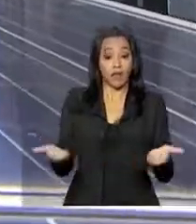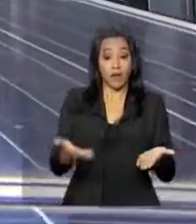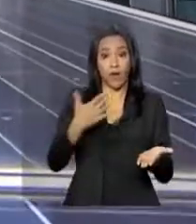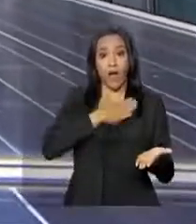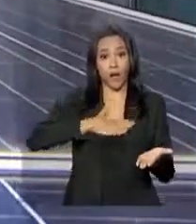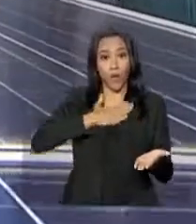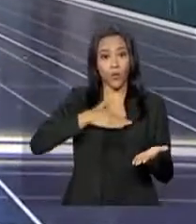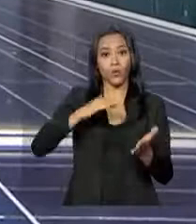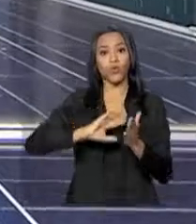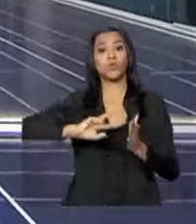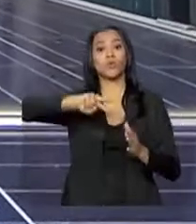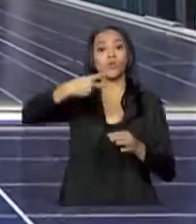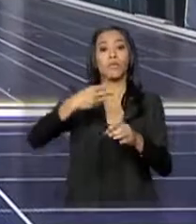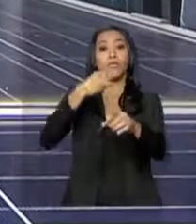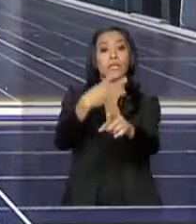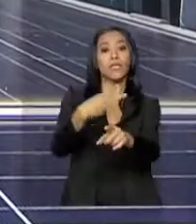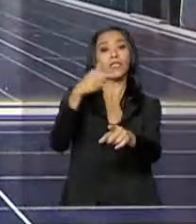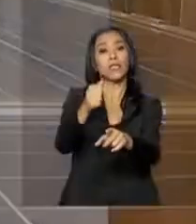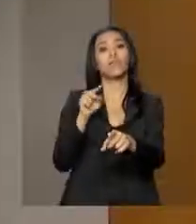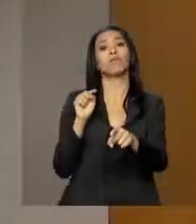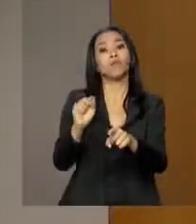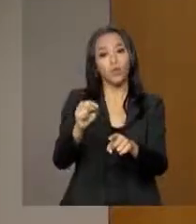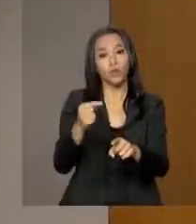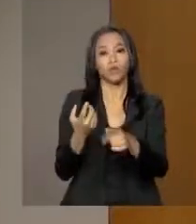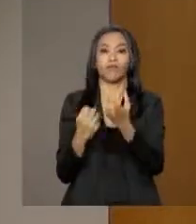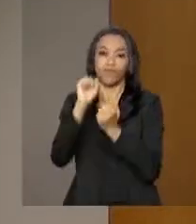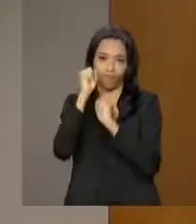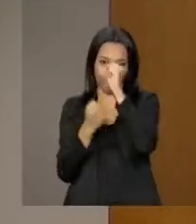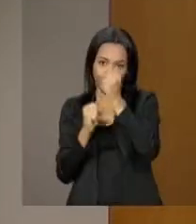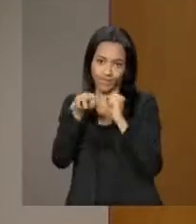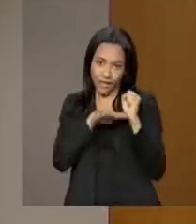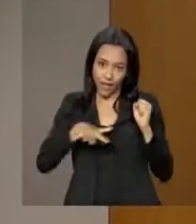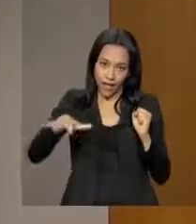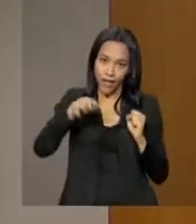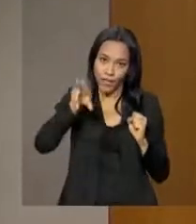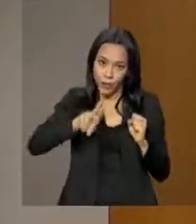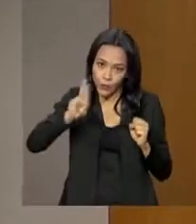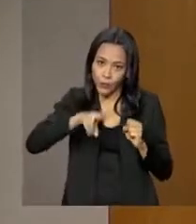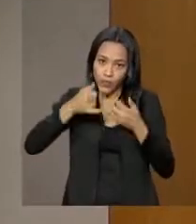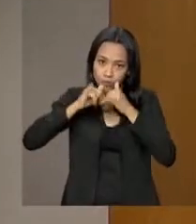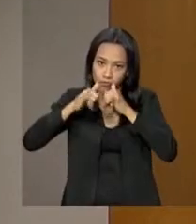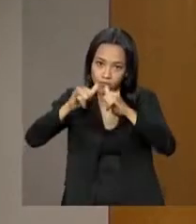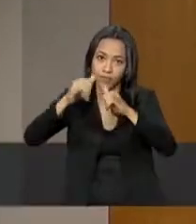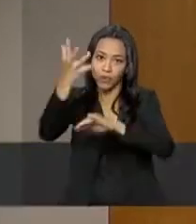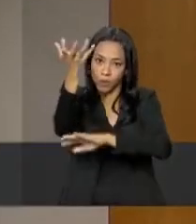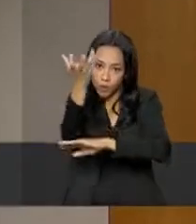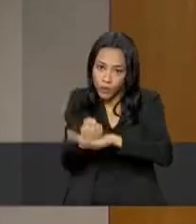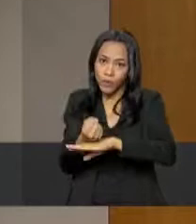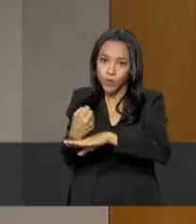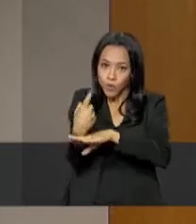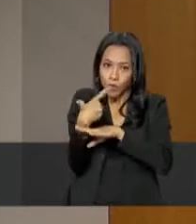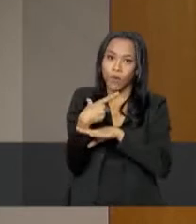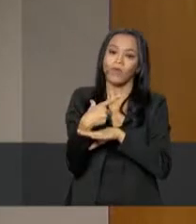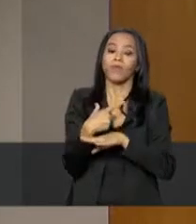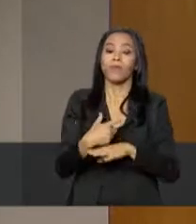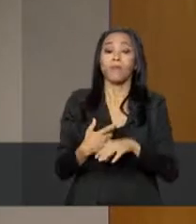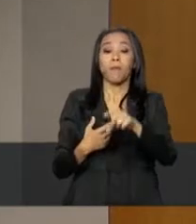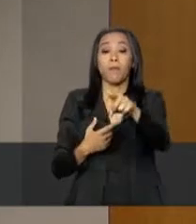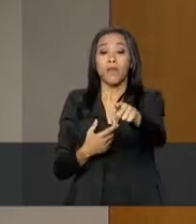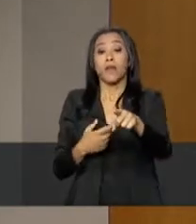para mais de 37 mil usinas. É uma iniciativa boa, porque ela está alinhada com a